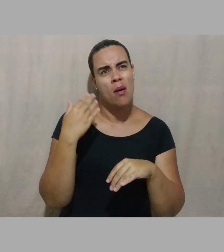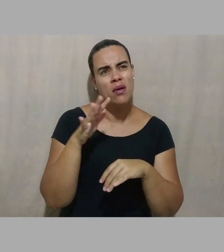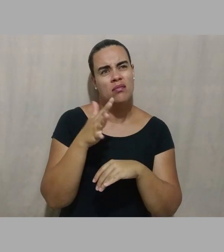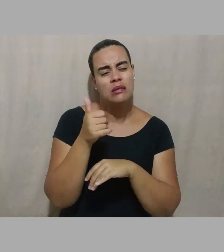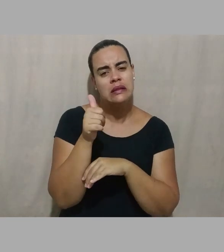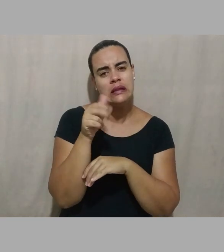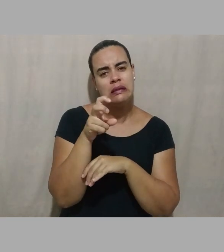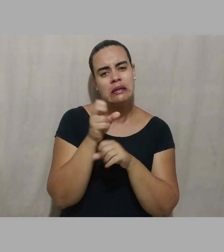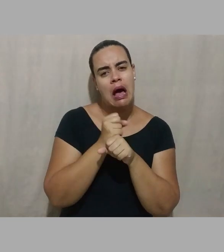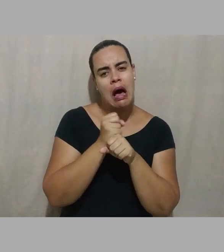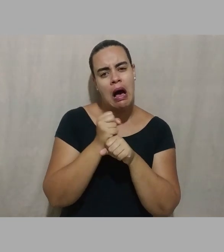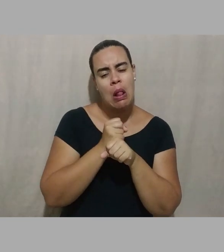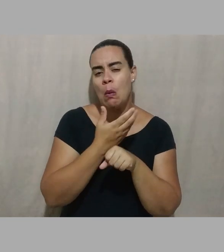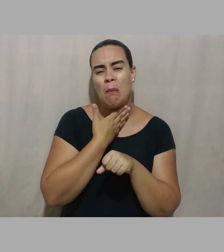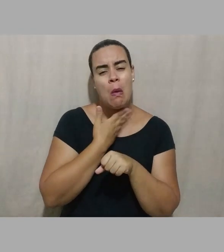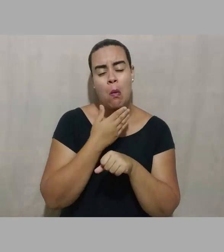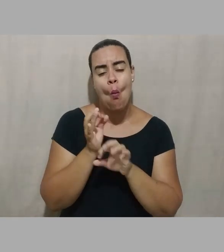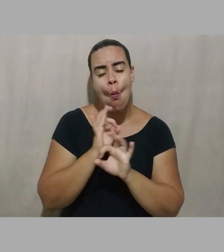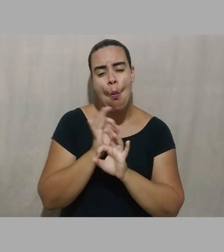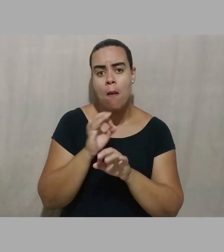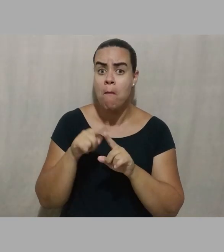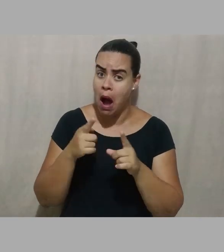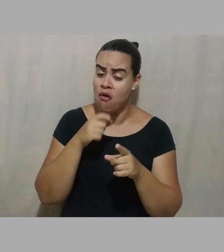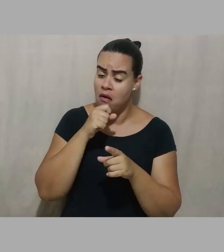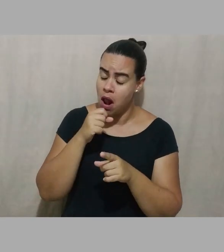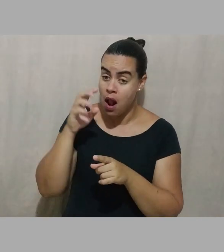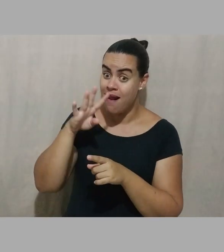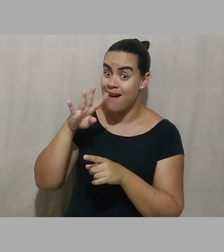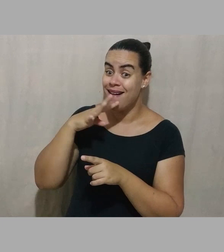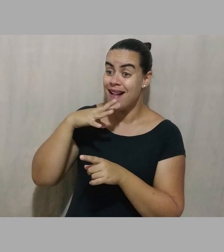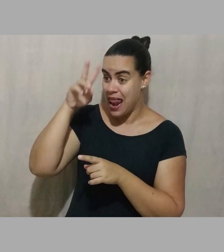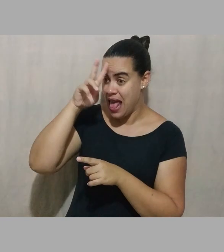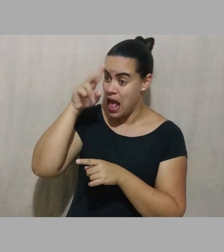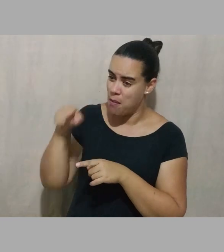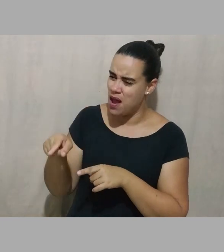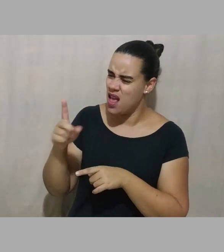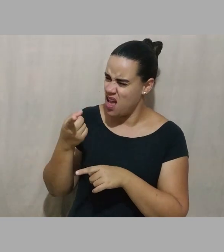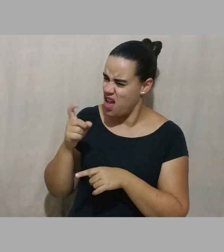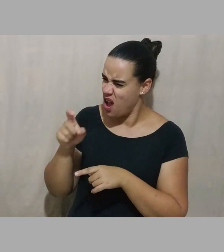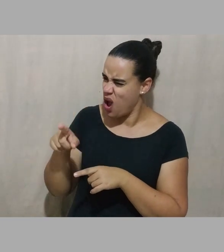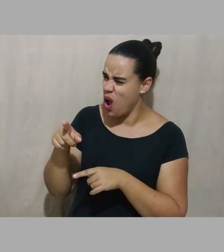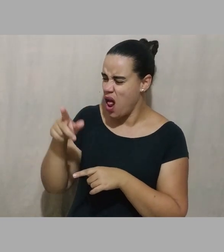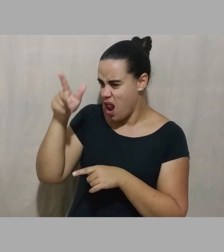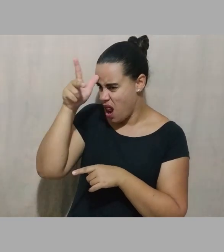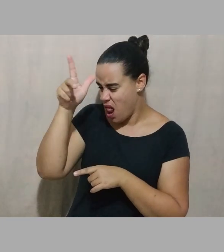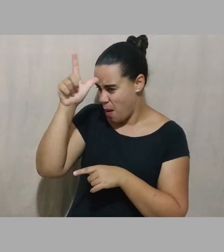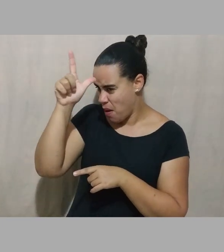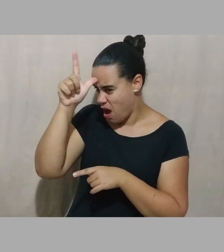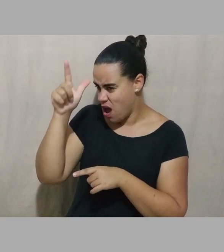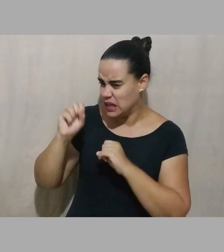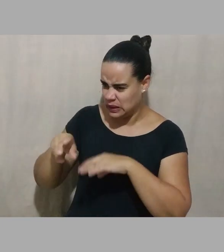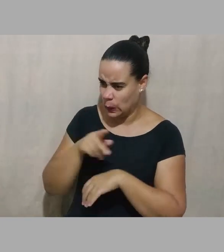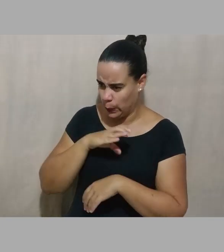anos, meu avô lembrou que ela era professora de português em alguma cidade da Alemanha ou da França. Até perguntou dos namorados genéricos dela,